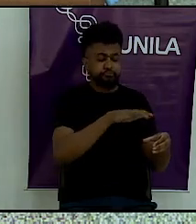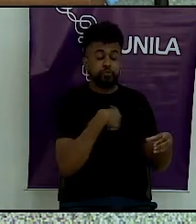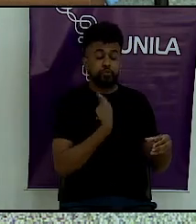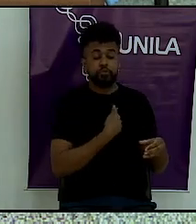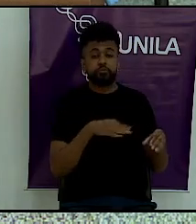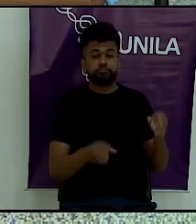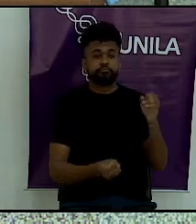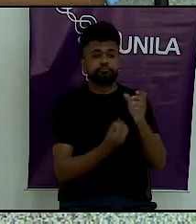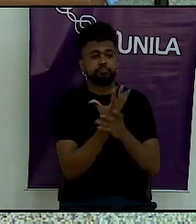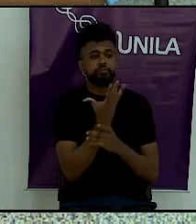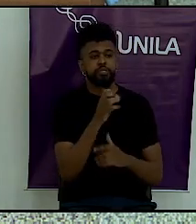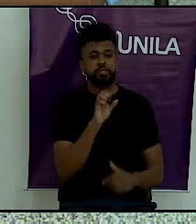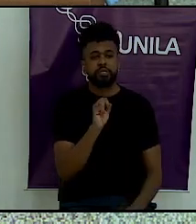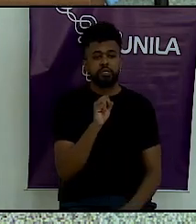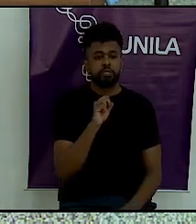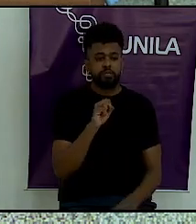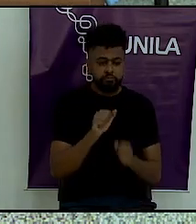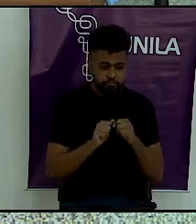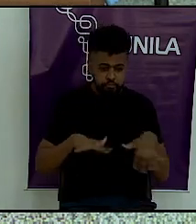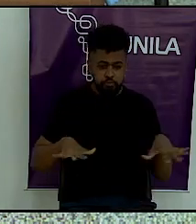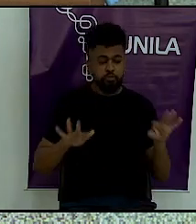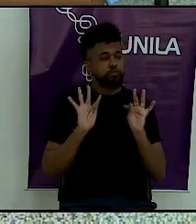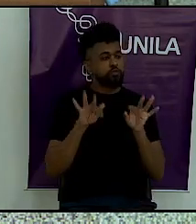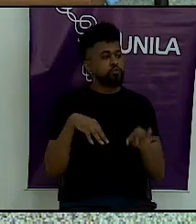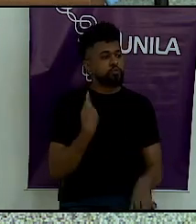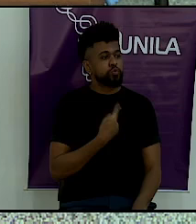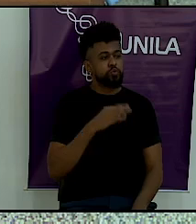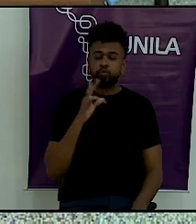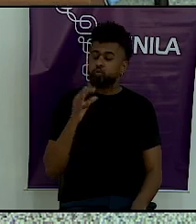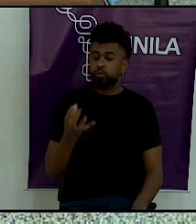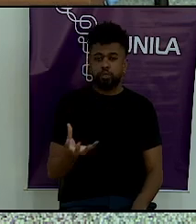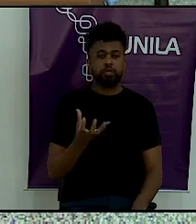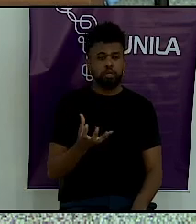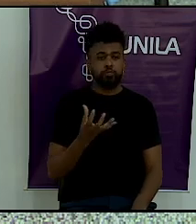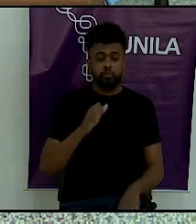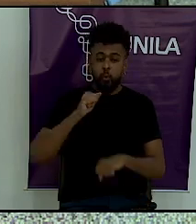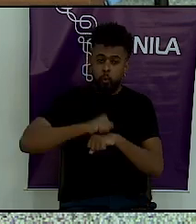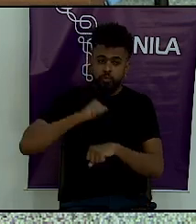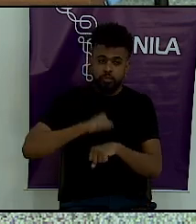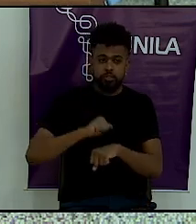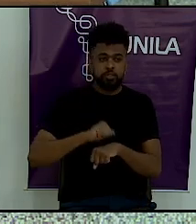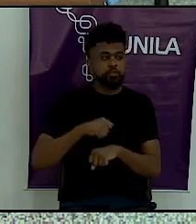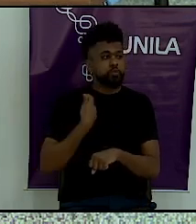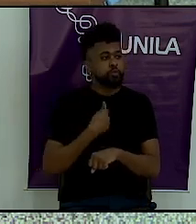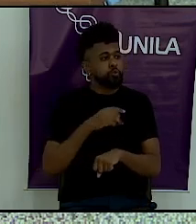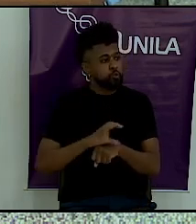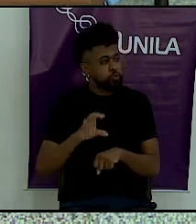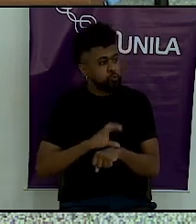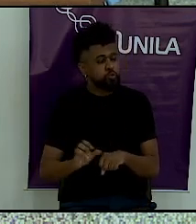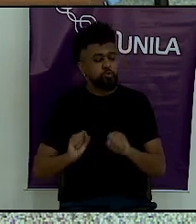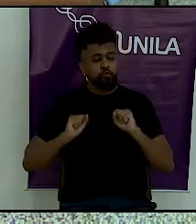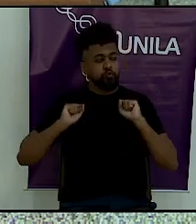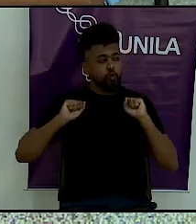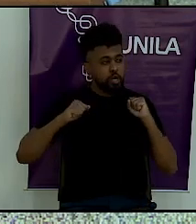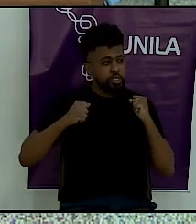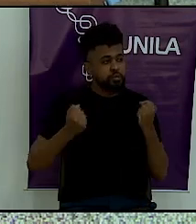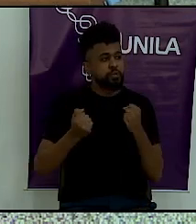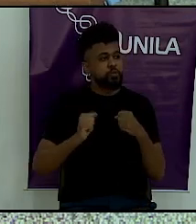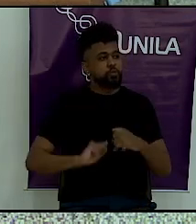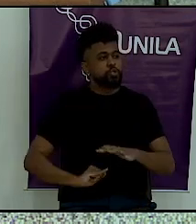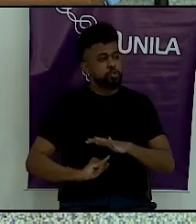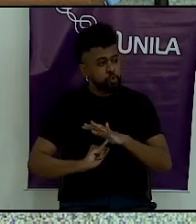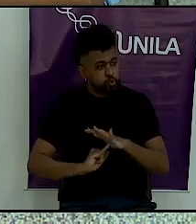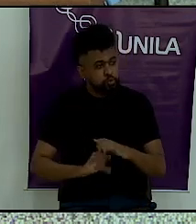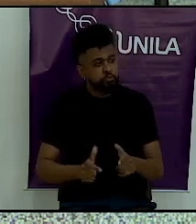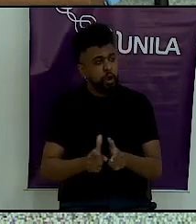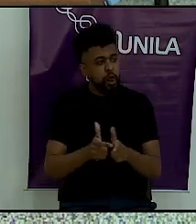gente crie essa sinergia que, no final, é o que todos nós queremos, não é? A consolidação dos nossos cursos, o fortalecimento dos institutos